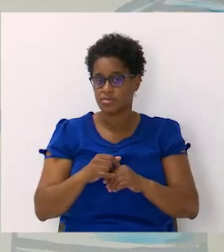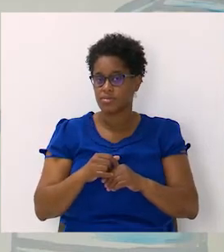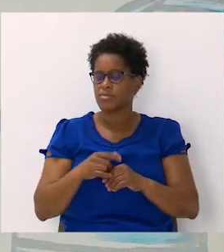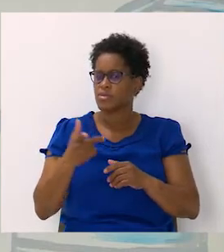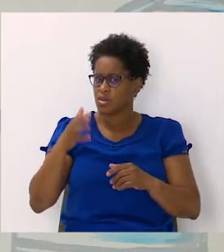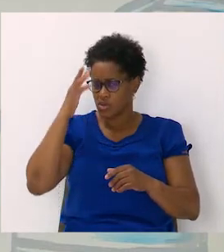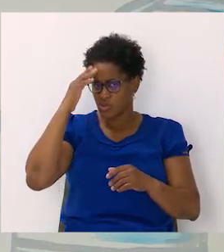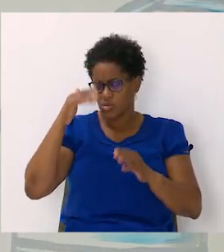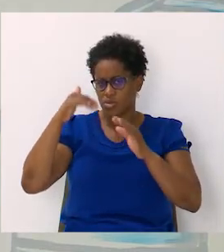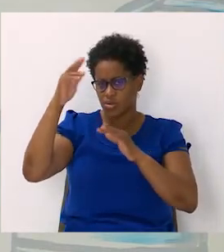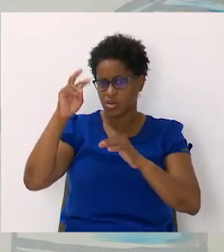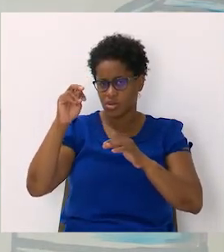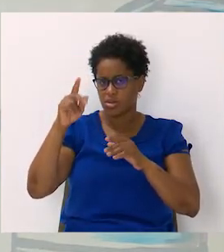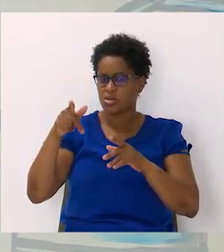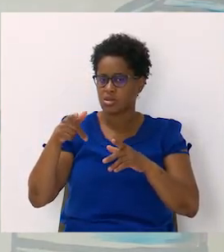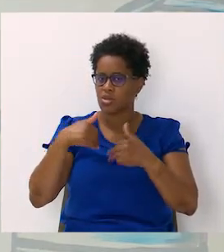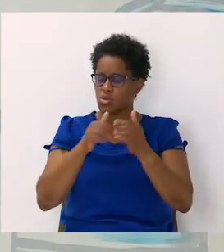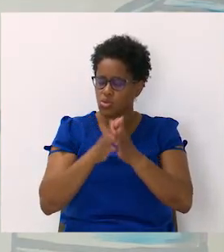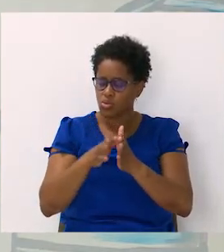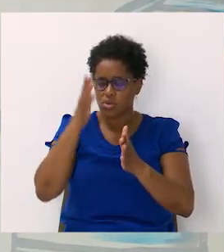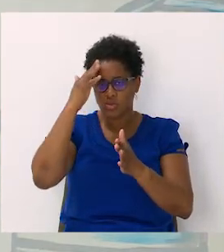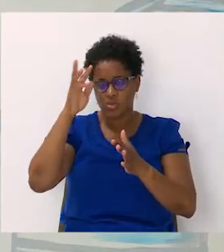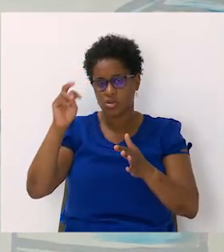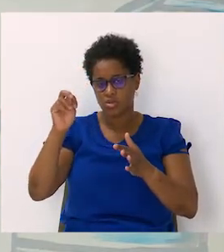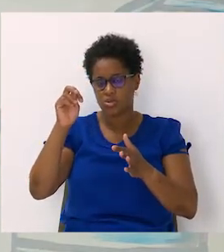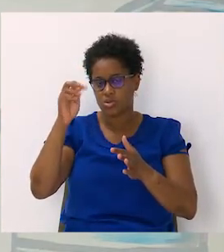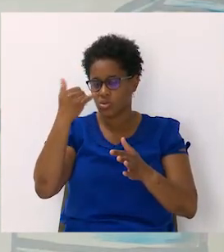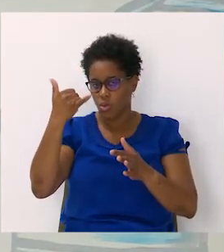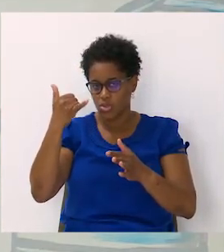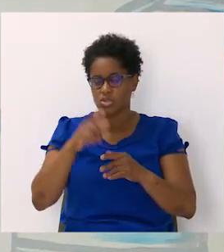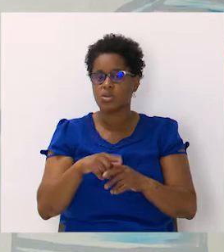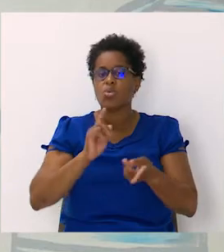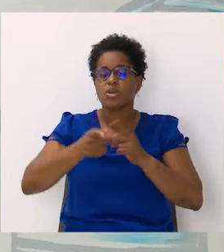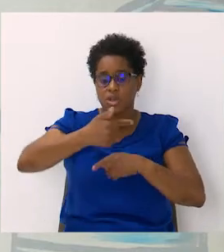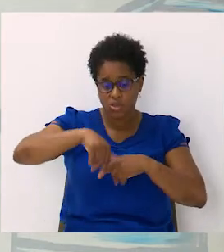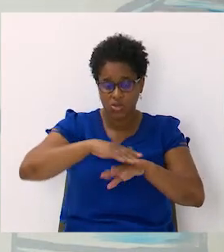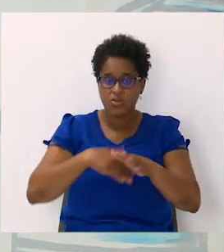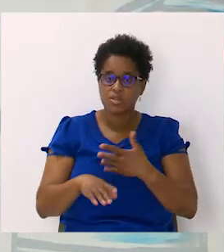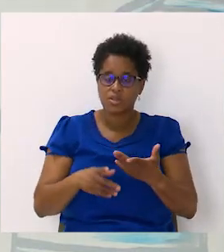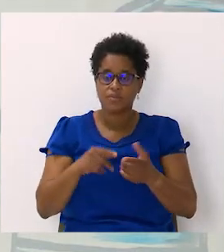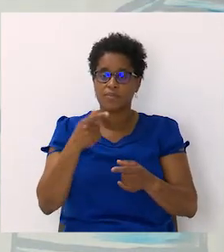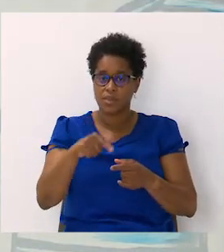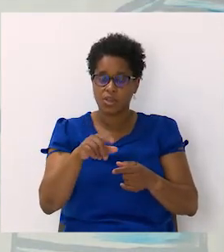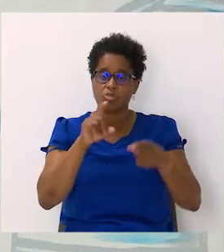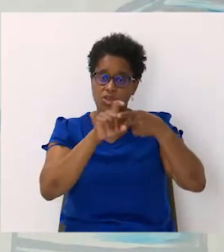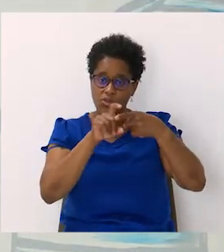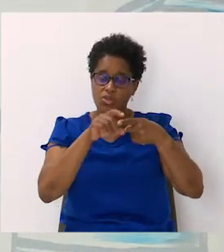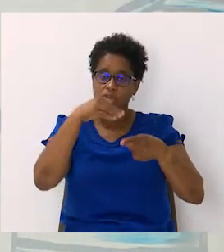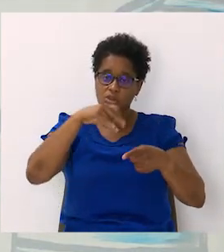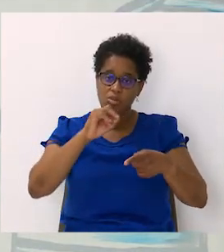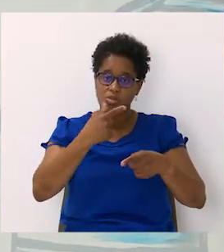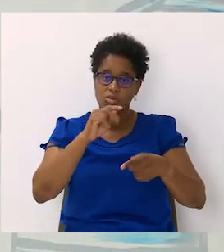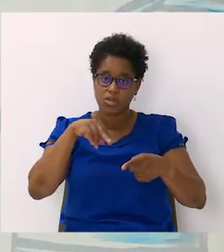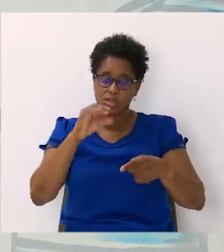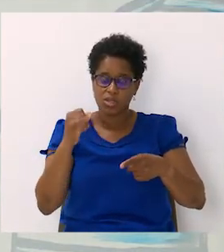Expoente 3 ainda, tudo de expoente 2. O que é que vamos fazer? Estamos perante divisão de potência